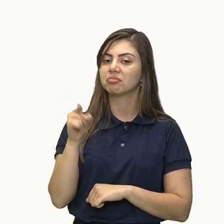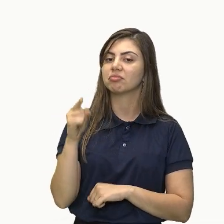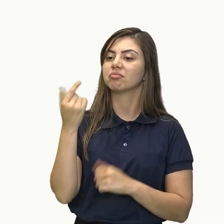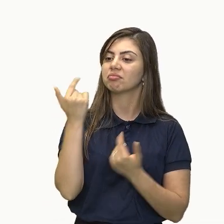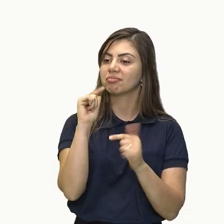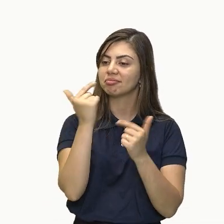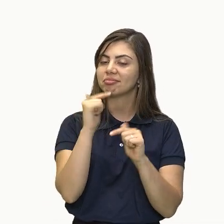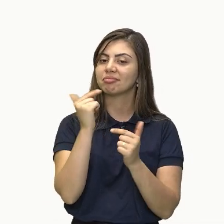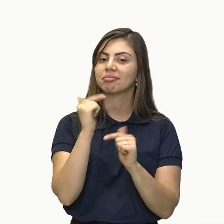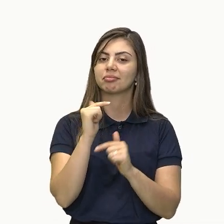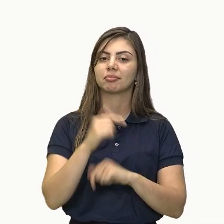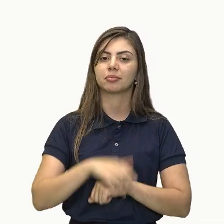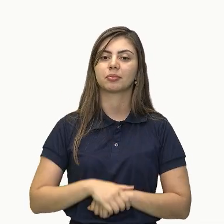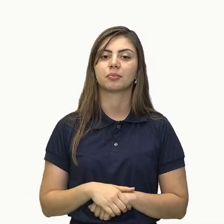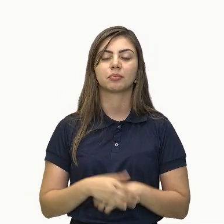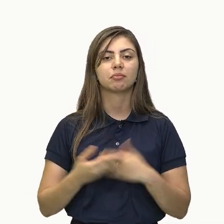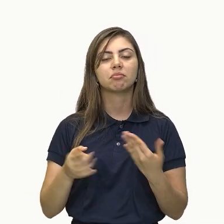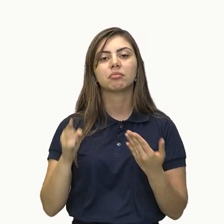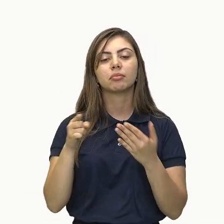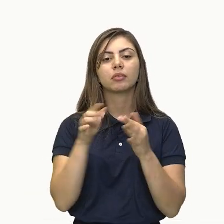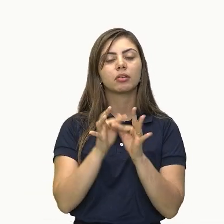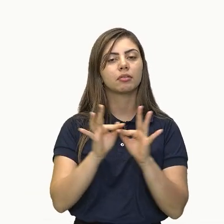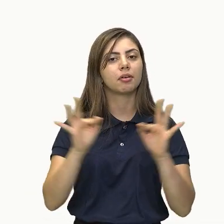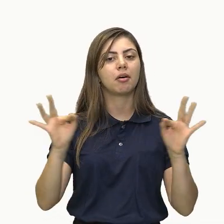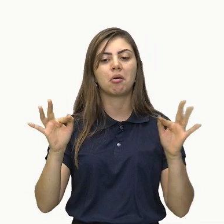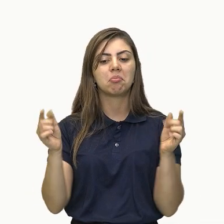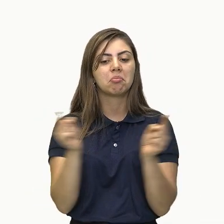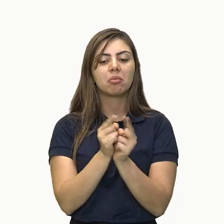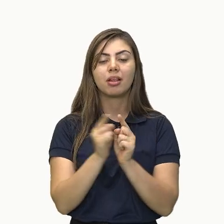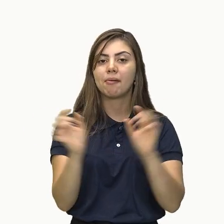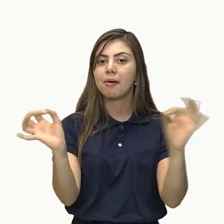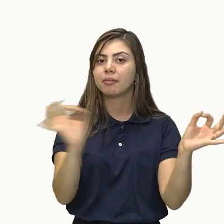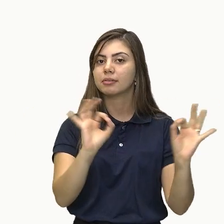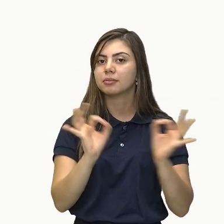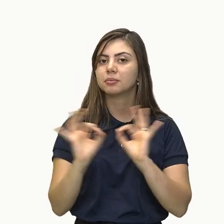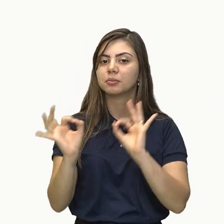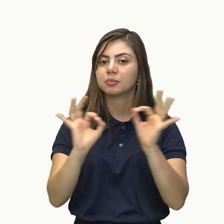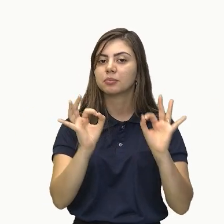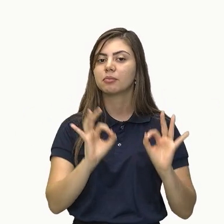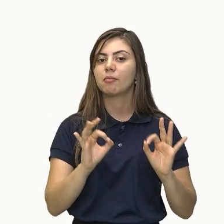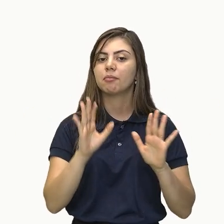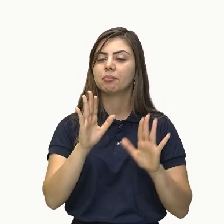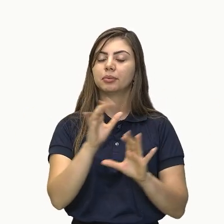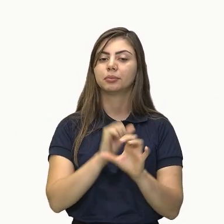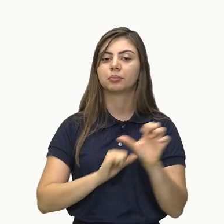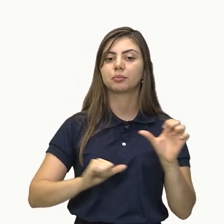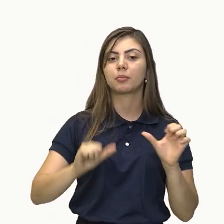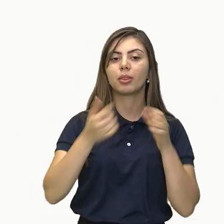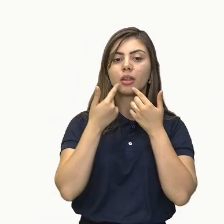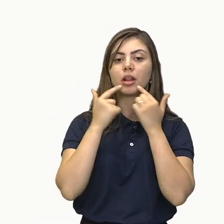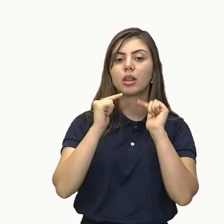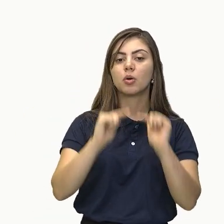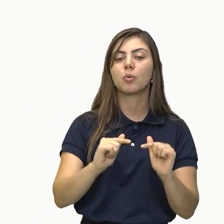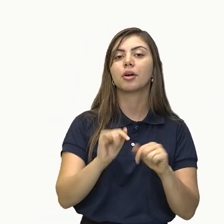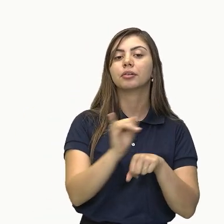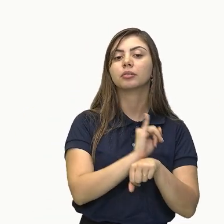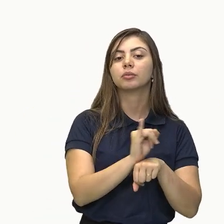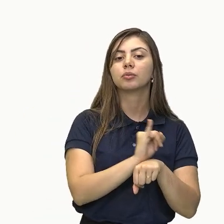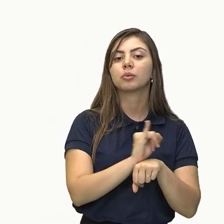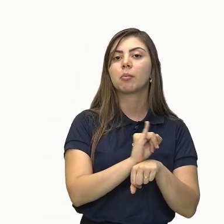frase aqui está completa, não tem abreviação. Mas na linguagem informal, olha só o que aconteceu.